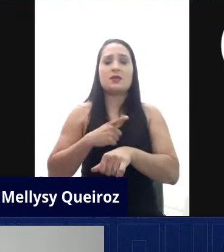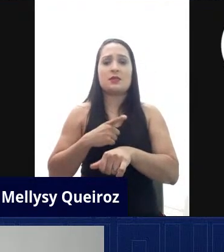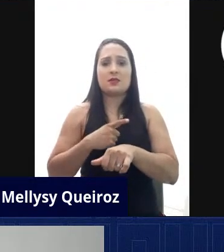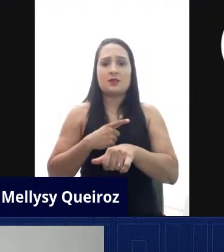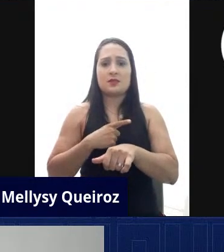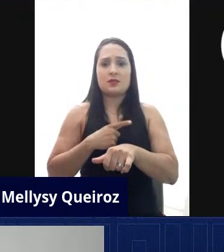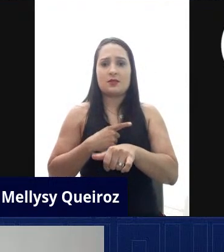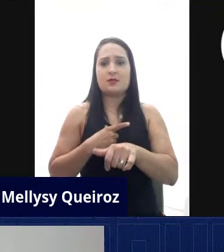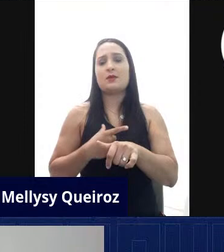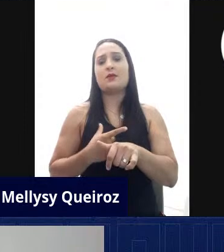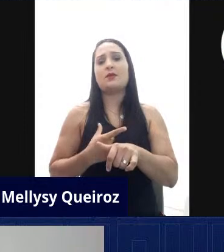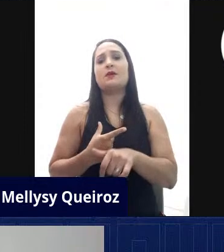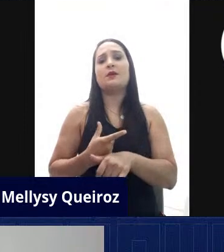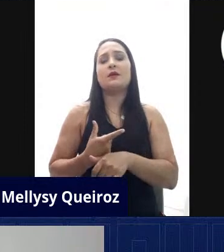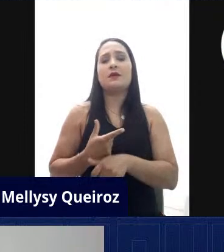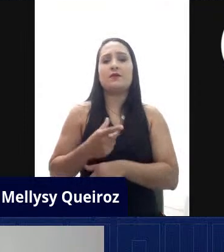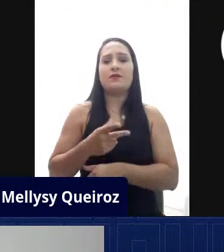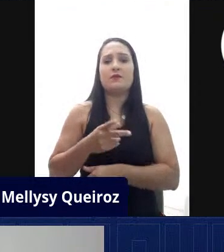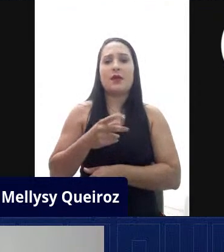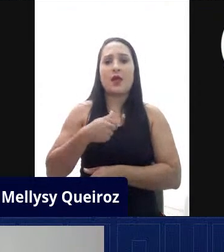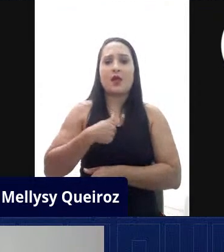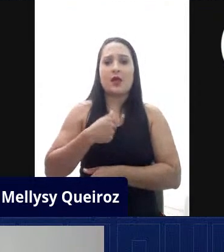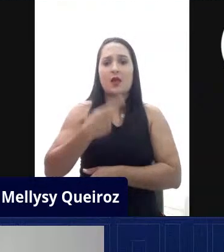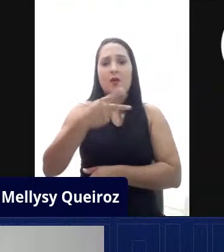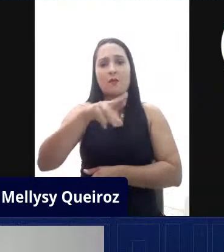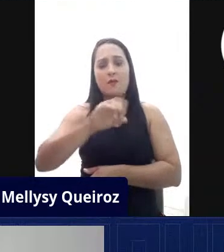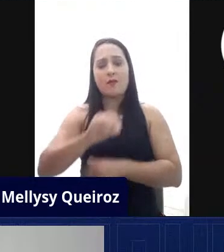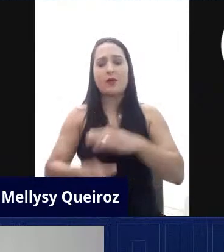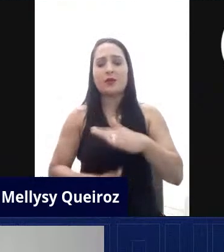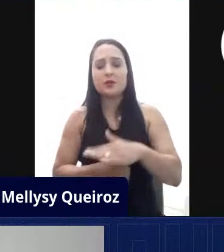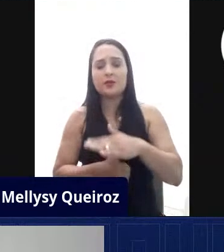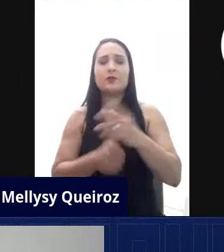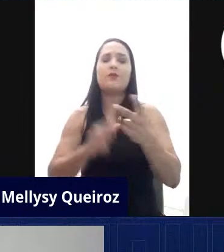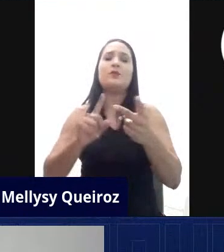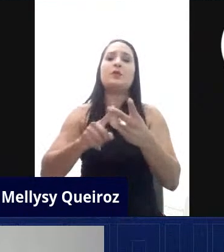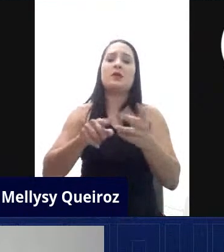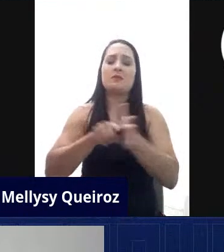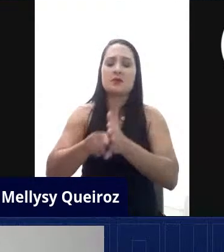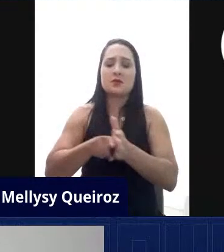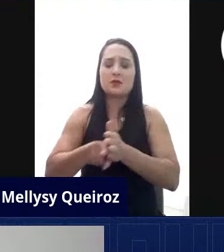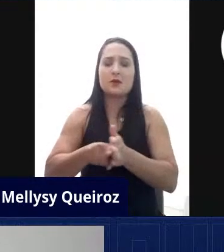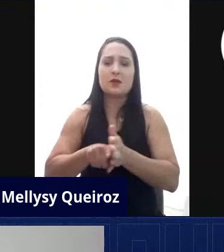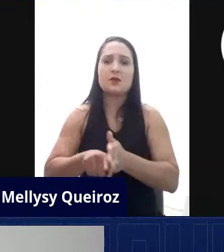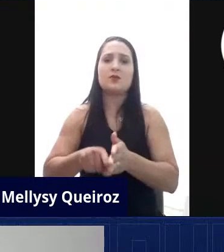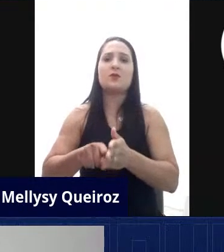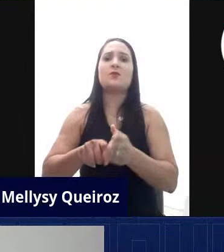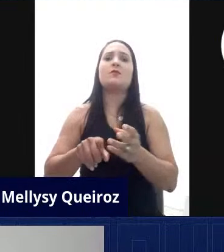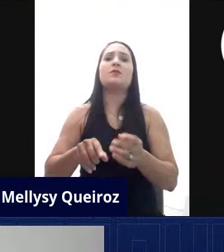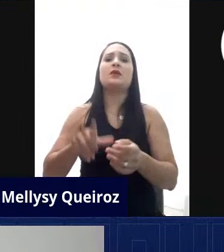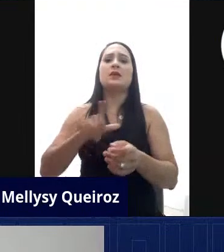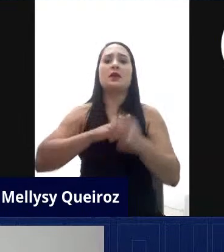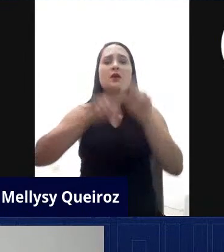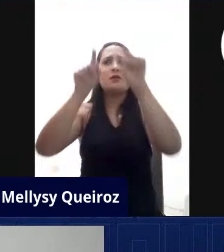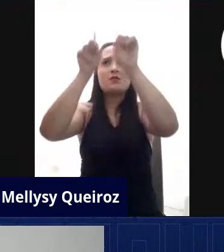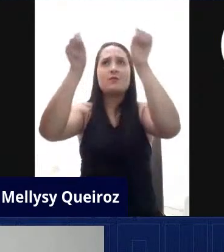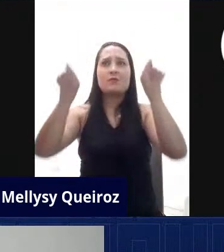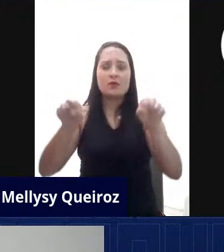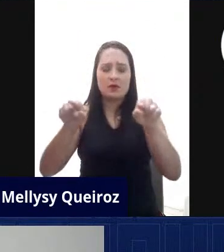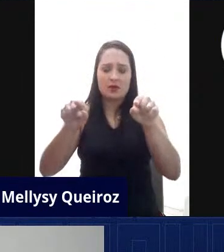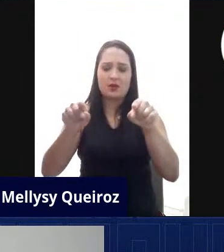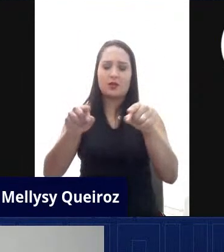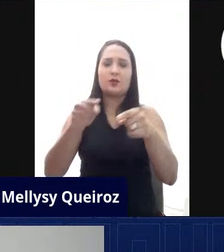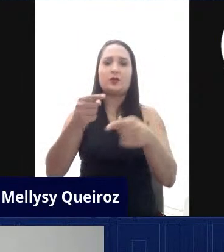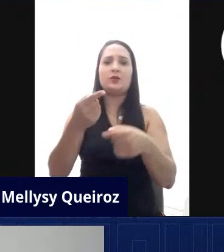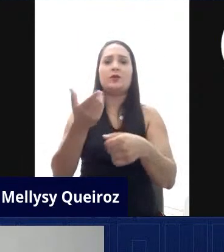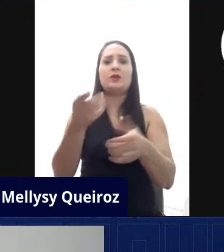professora, extensionista, como pesquisadora, através de um projeto institucional que já teve